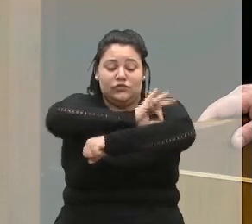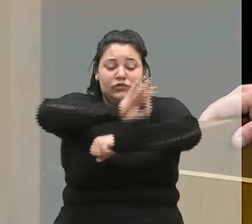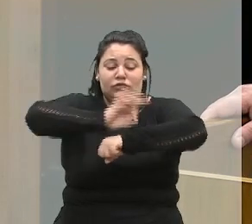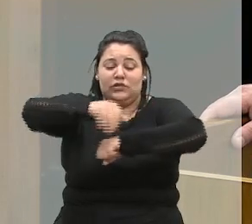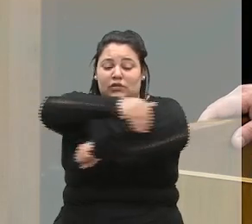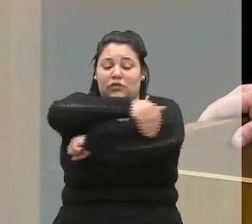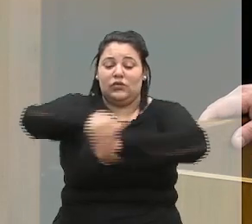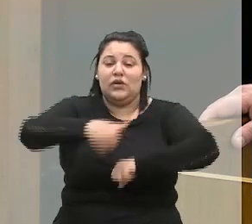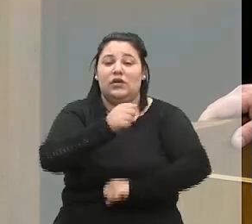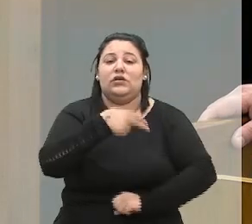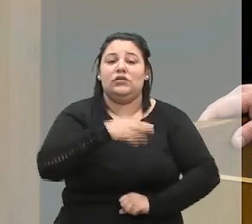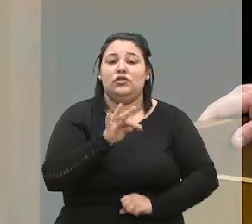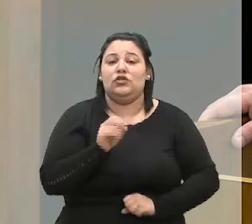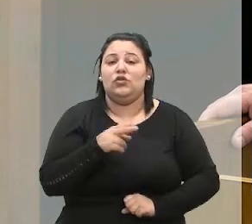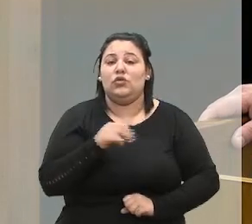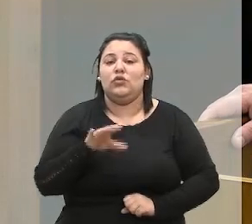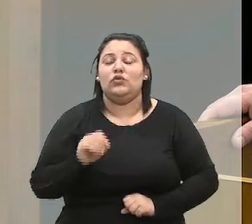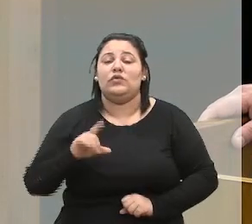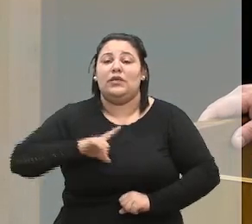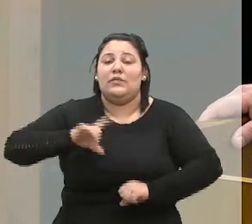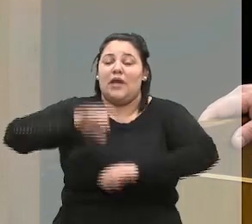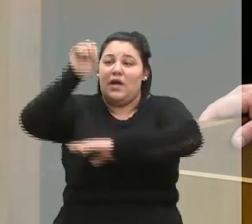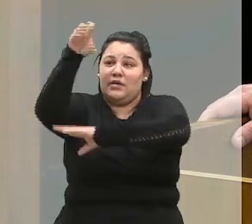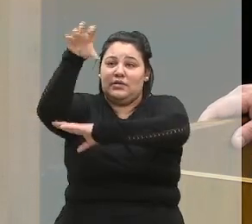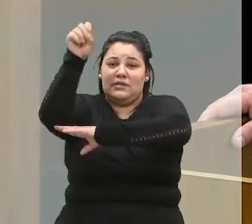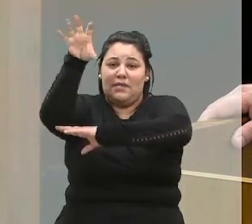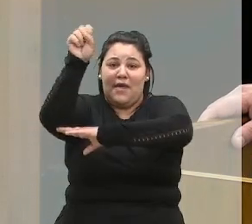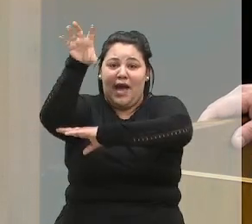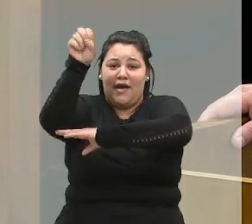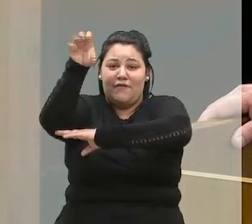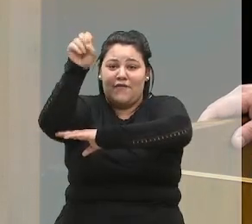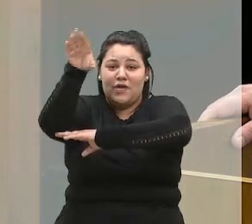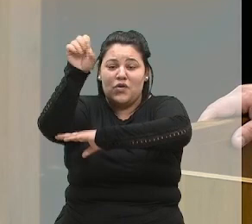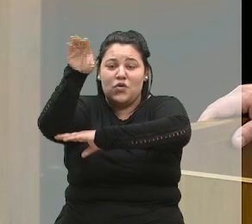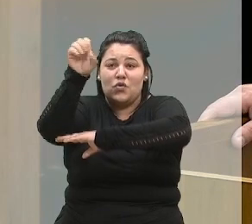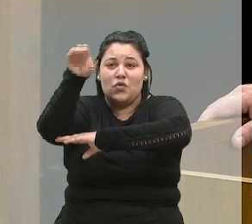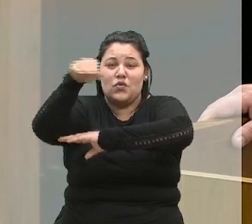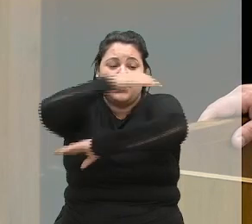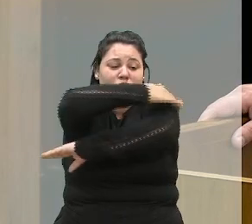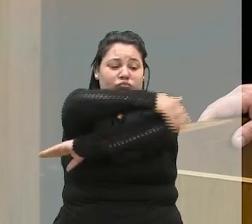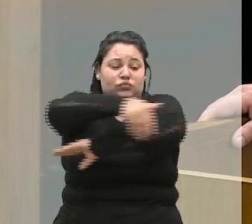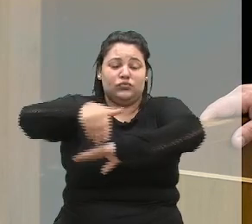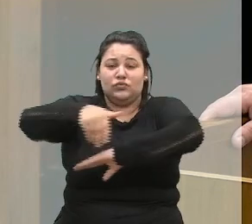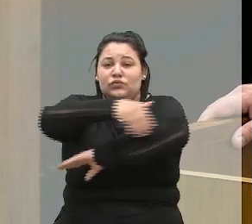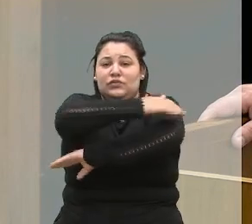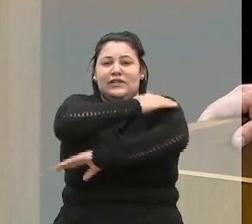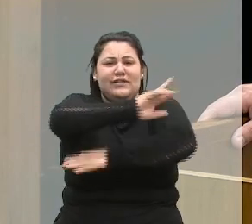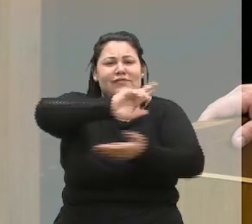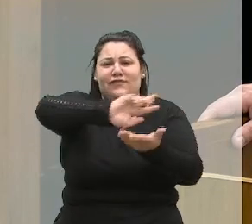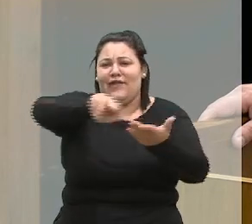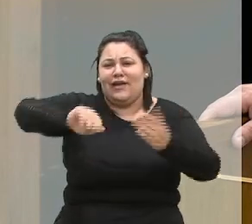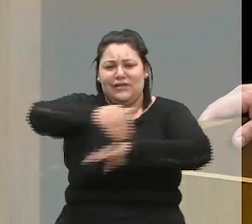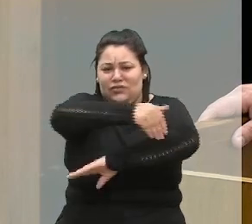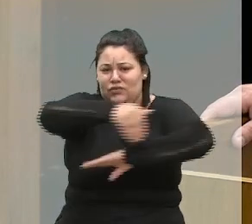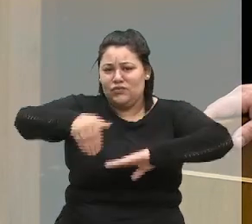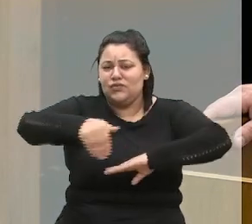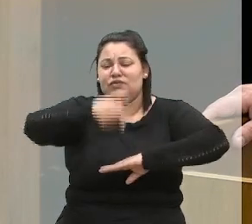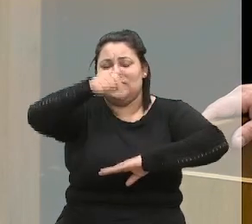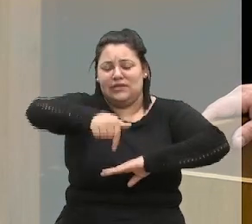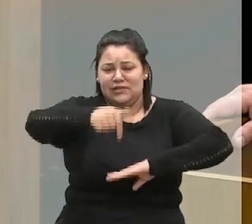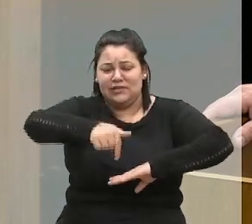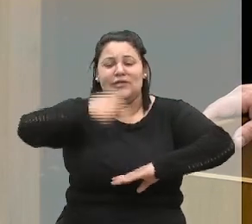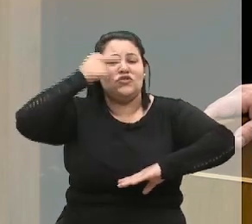Brolho, semáforos na Travessão Sulferino, semáforo na Bortolosani, que deram